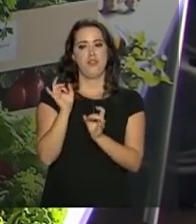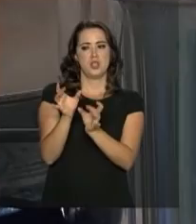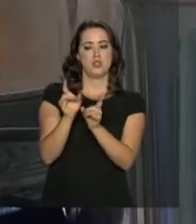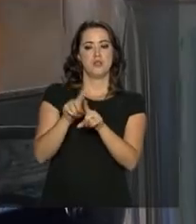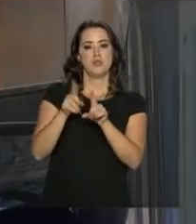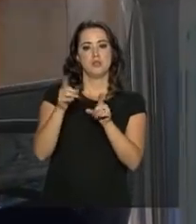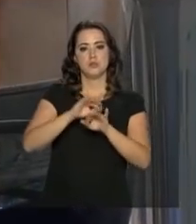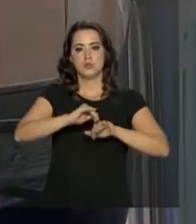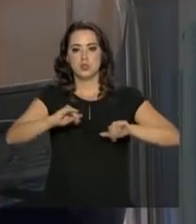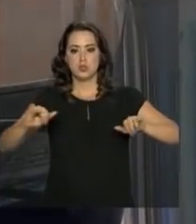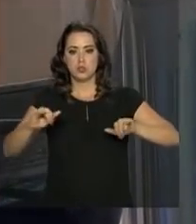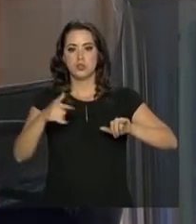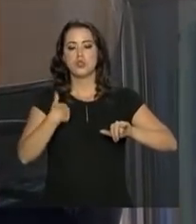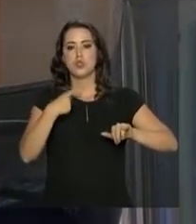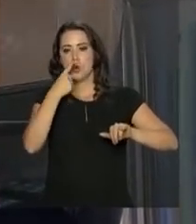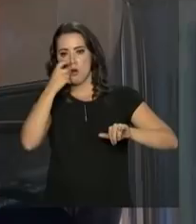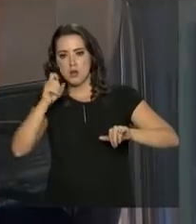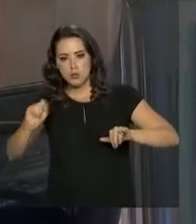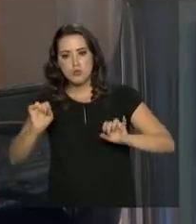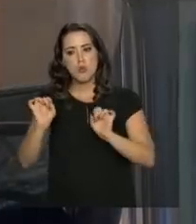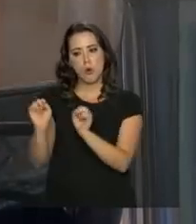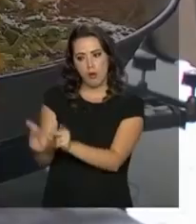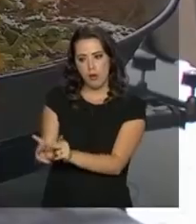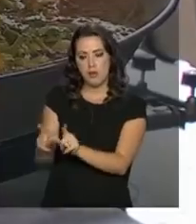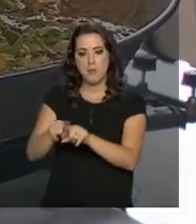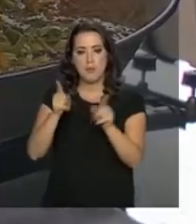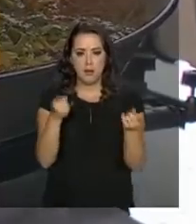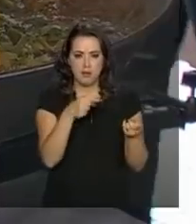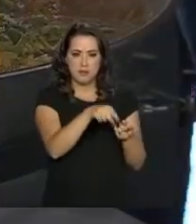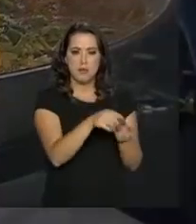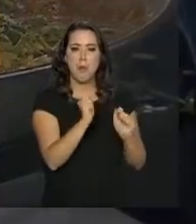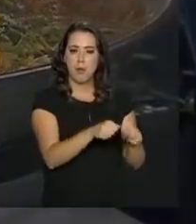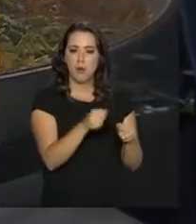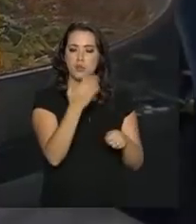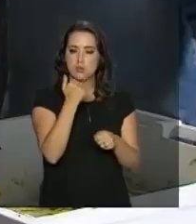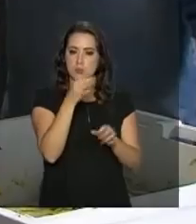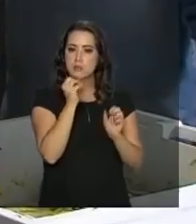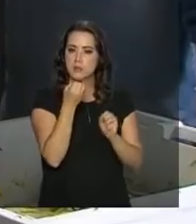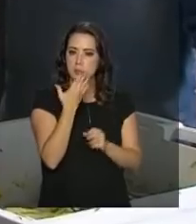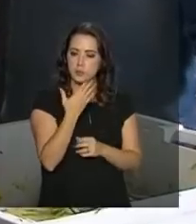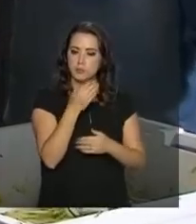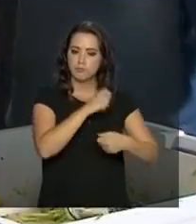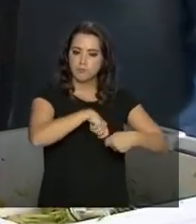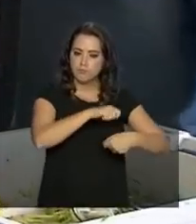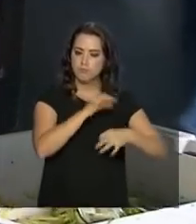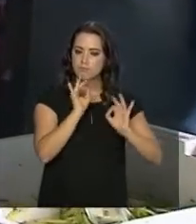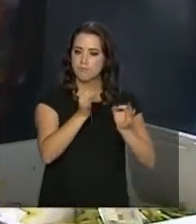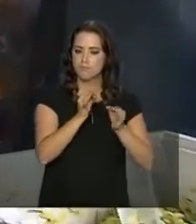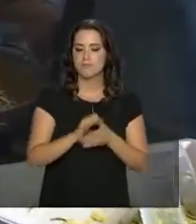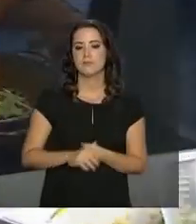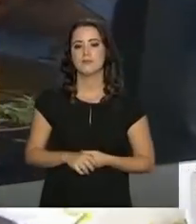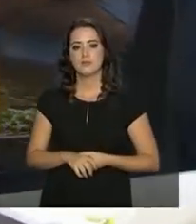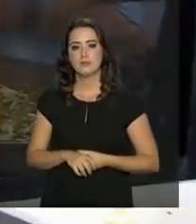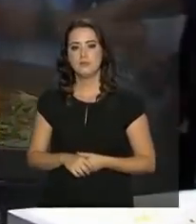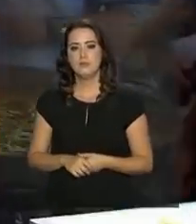em lixo ao luxo, que são pratos gourmets, bem apresentados e bem trabalhados, com bastante técnica.